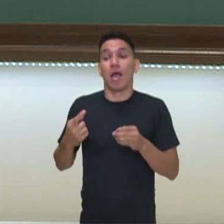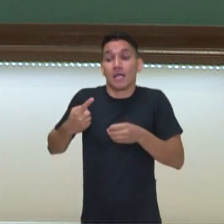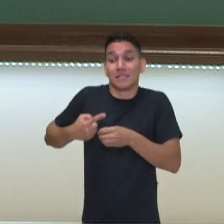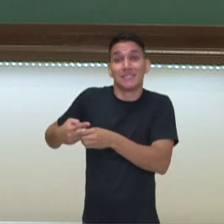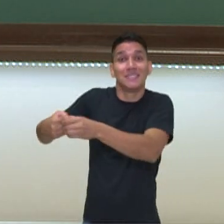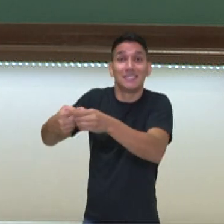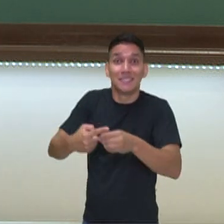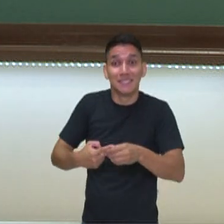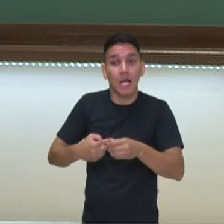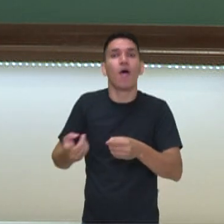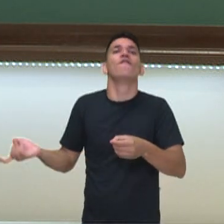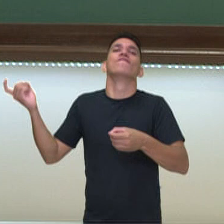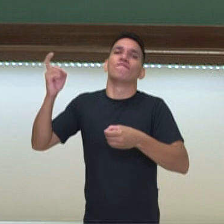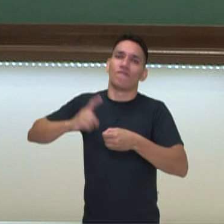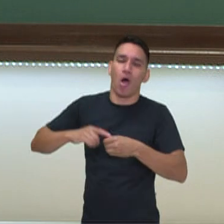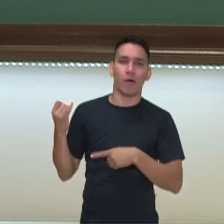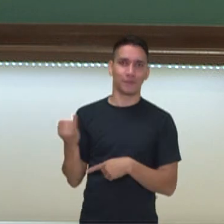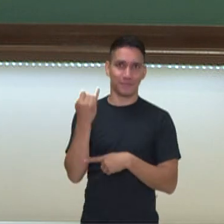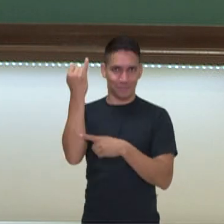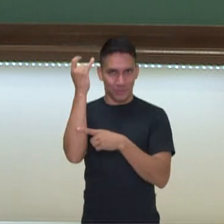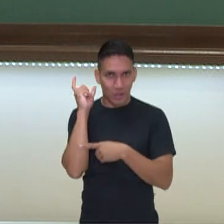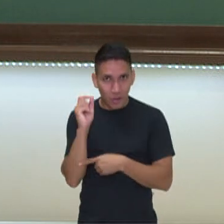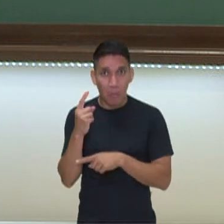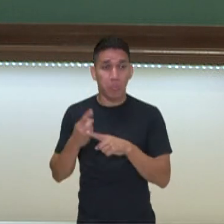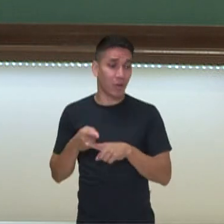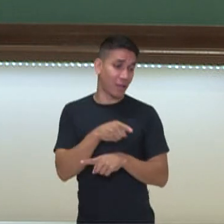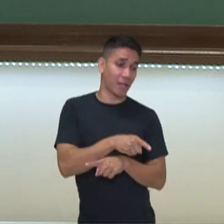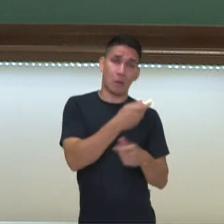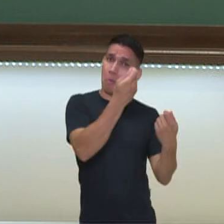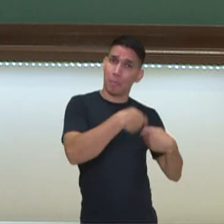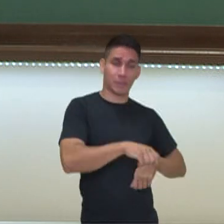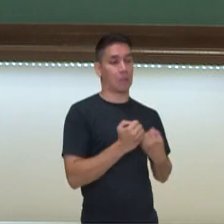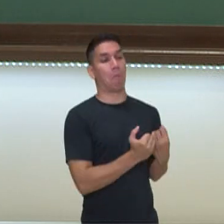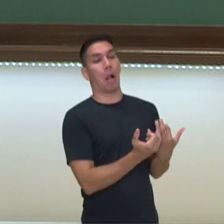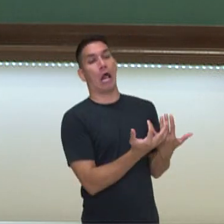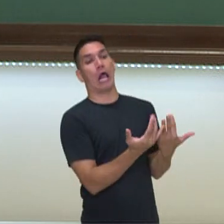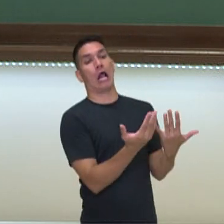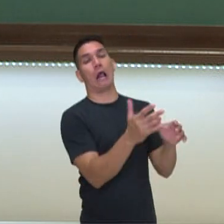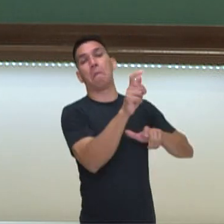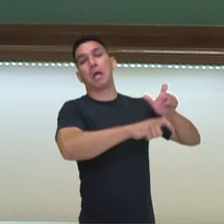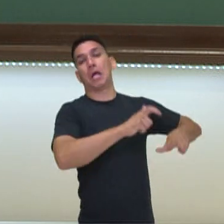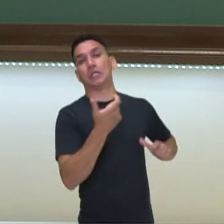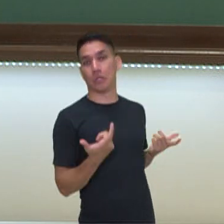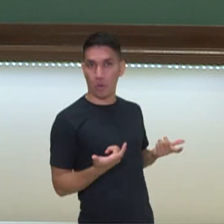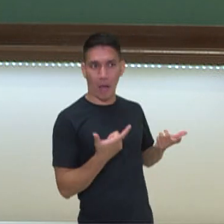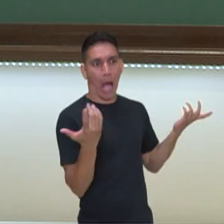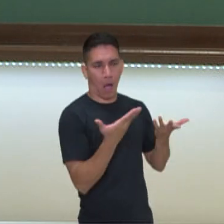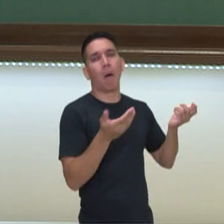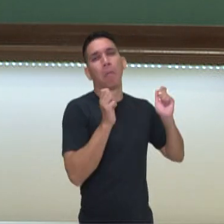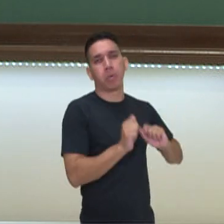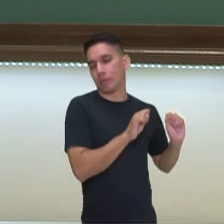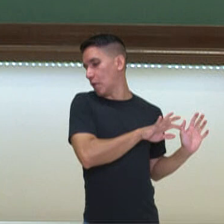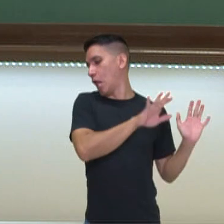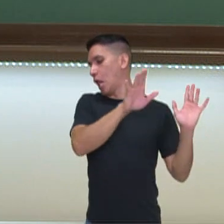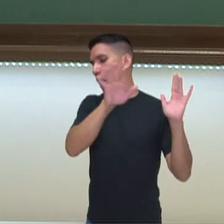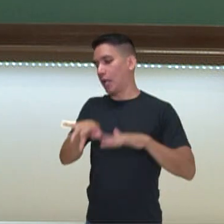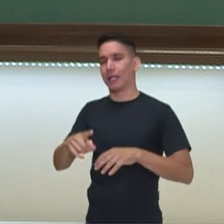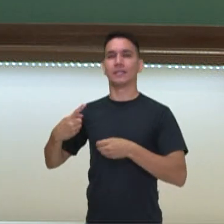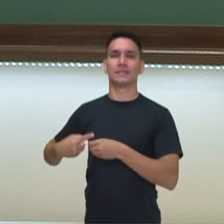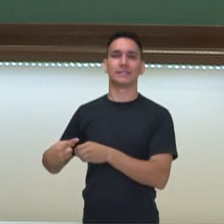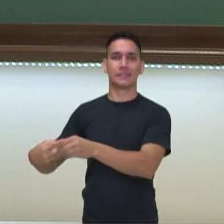a ter importância porque essa população não é mais tão necessária na área rural, pode agora muito bem existir nas